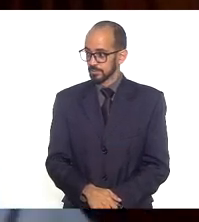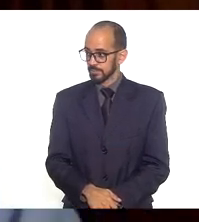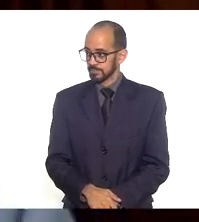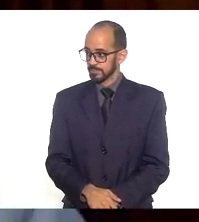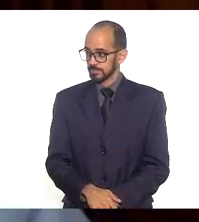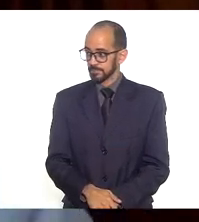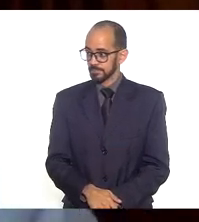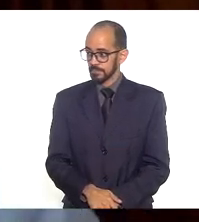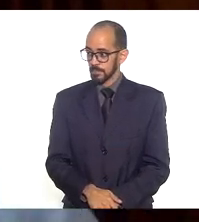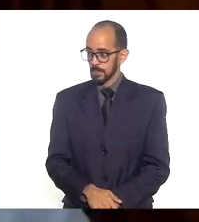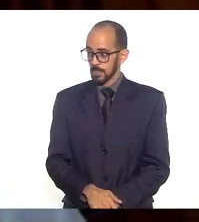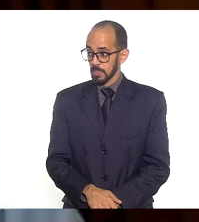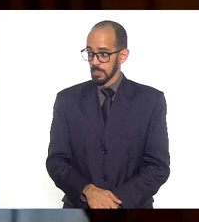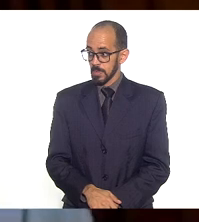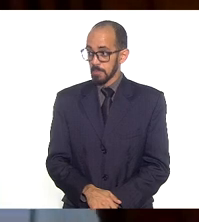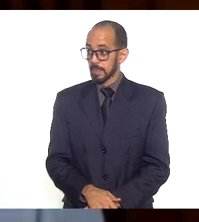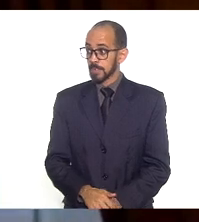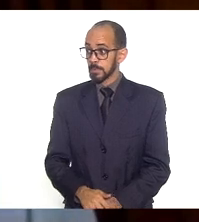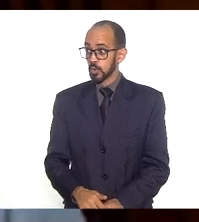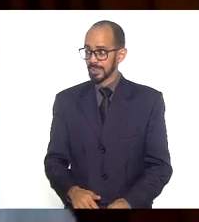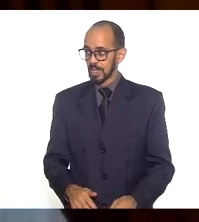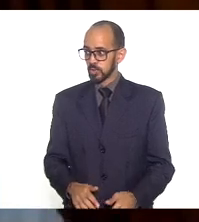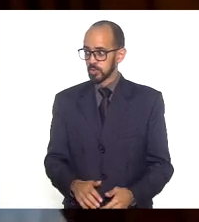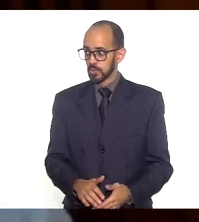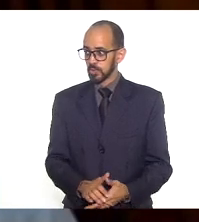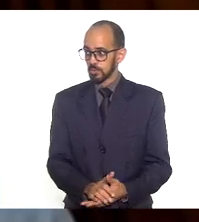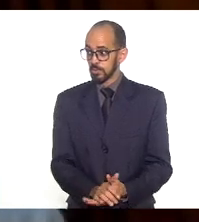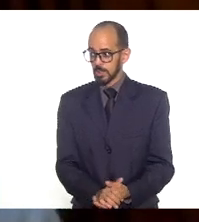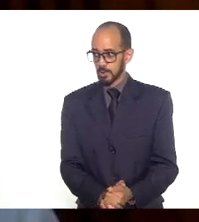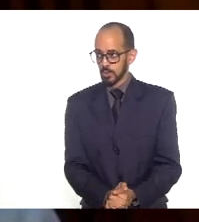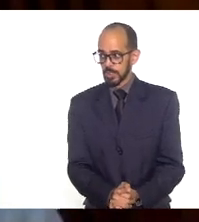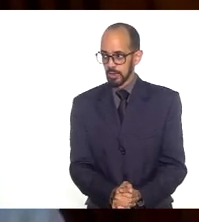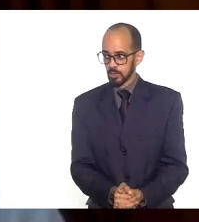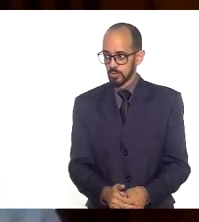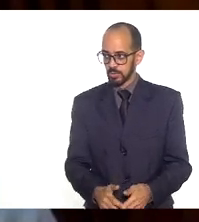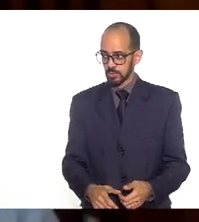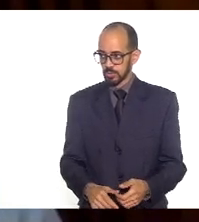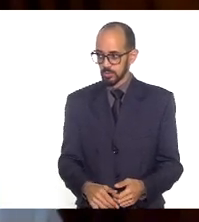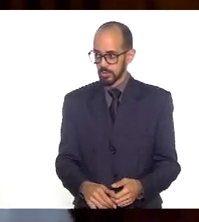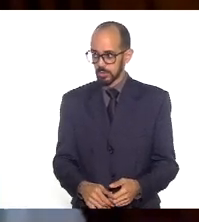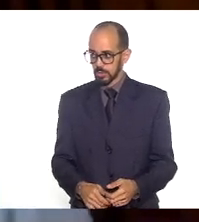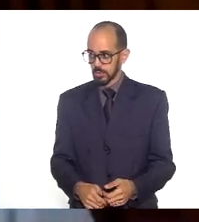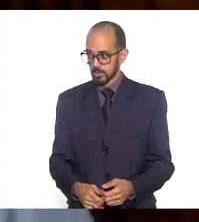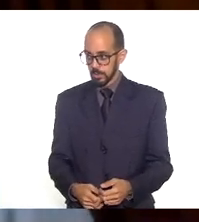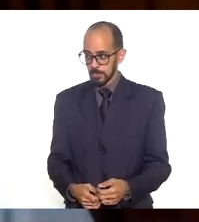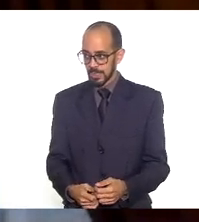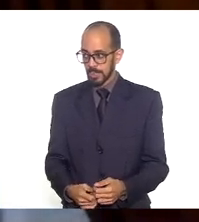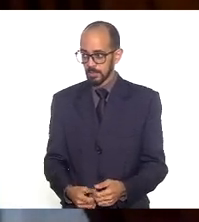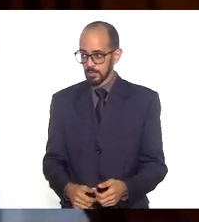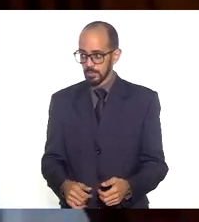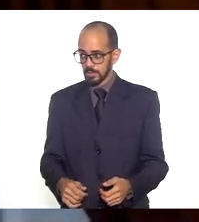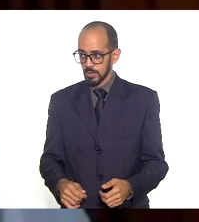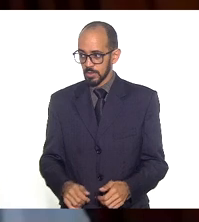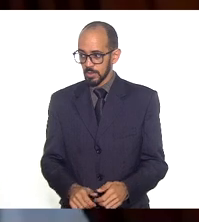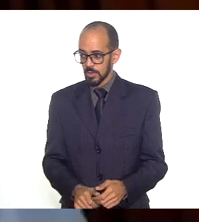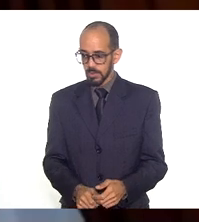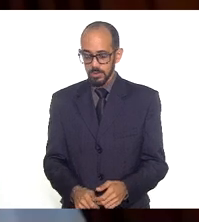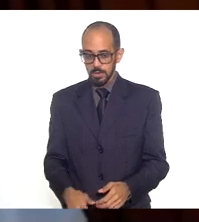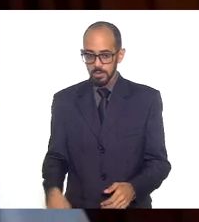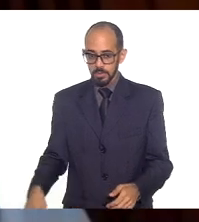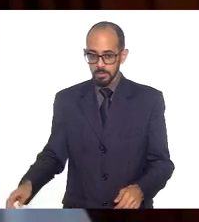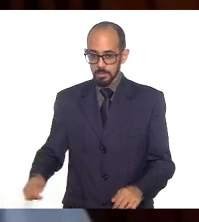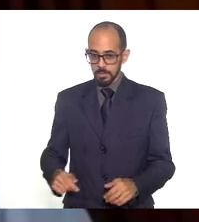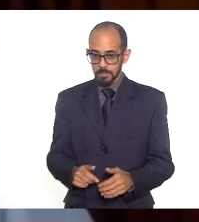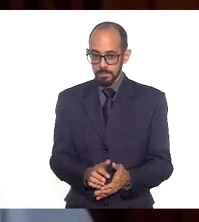11... projeto de lei 3992 de 2021, autoria da deputada Renata Souza, o parecer é pela